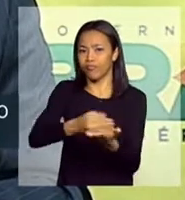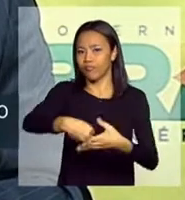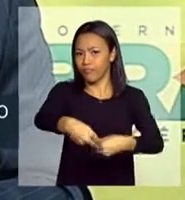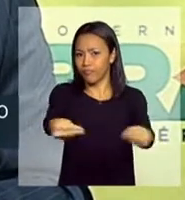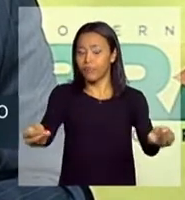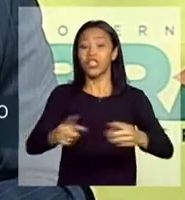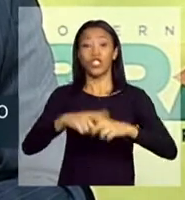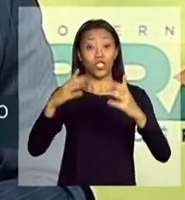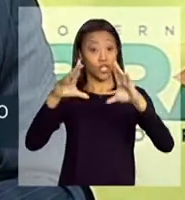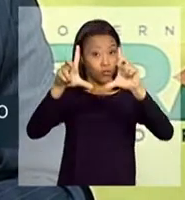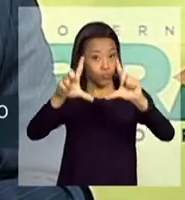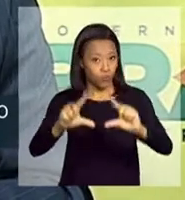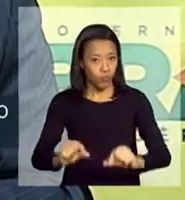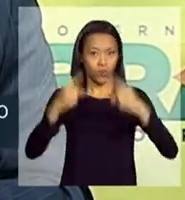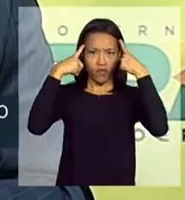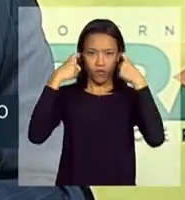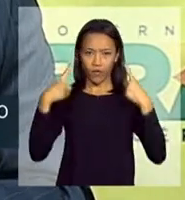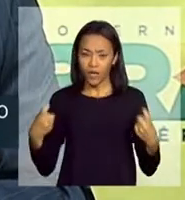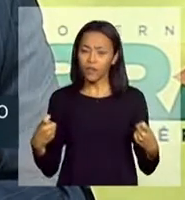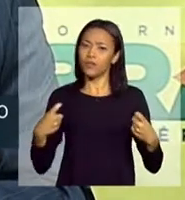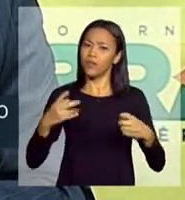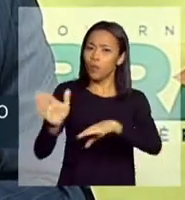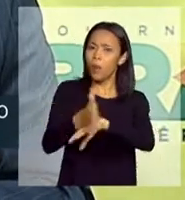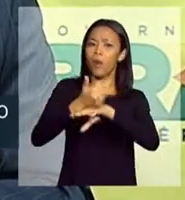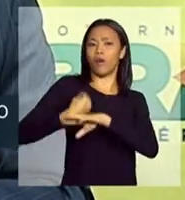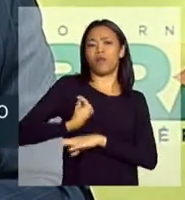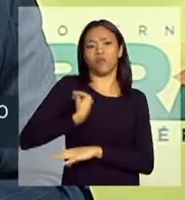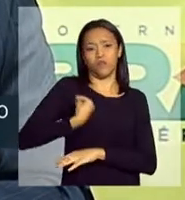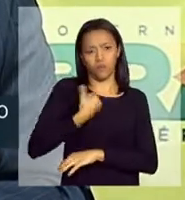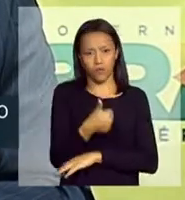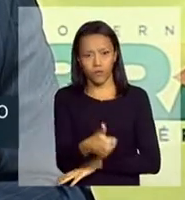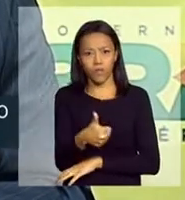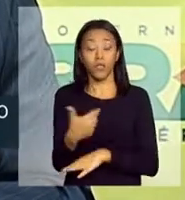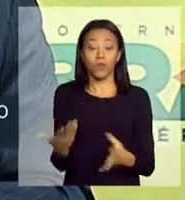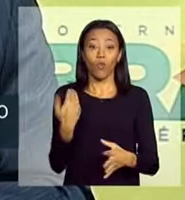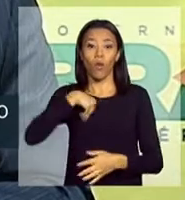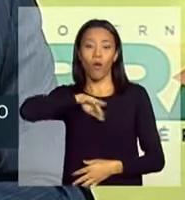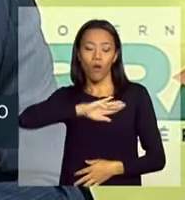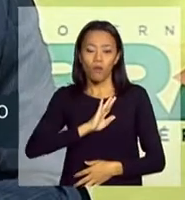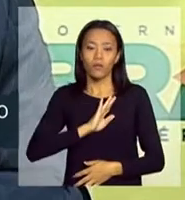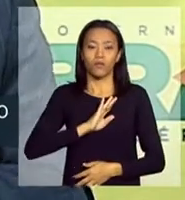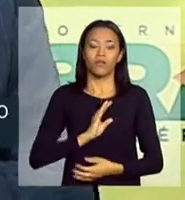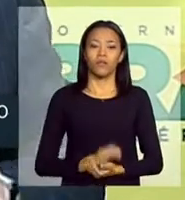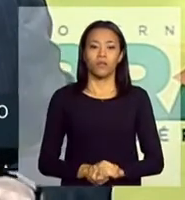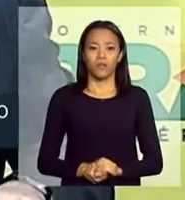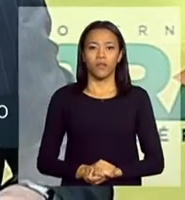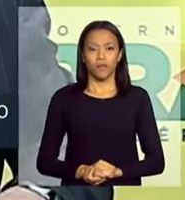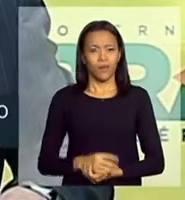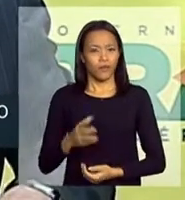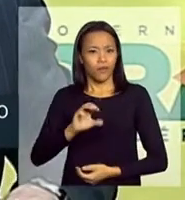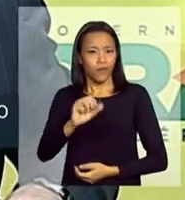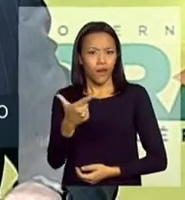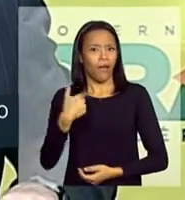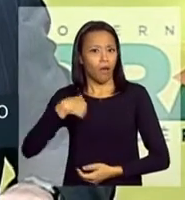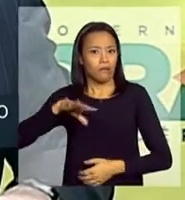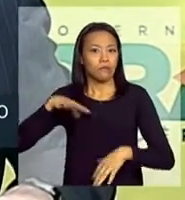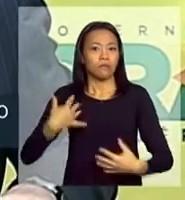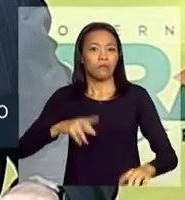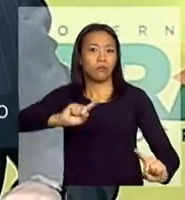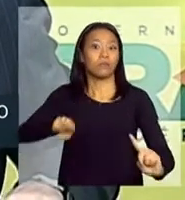os índices de violência da qualidade de vida então a gente e a cola e a gente recebe Essa é evidente que o imenso